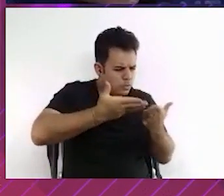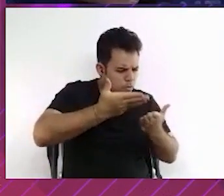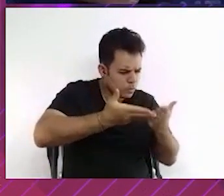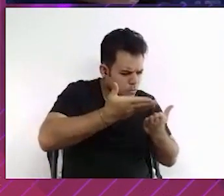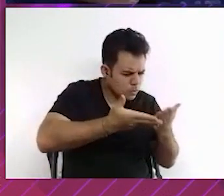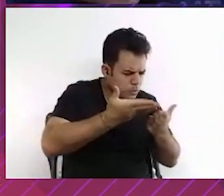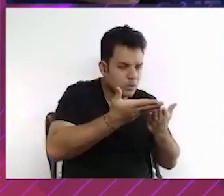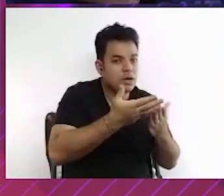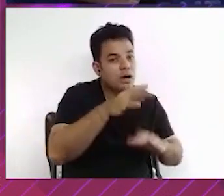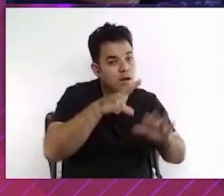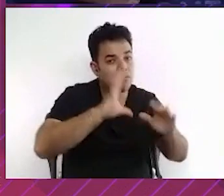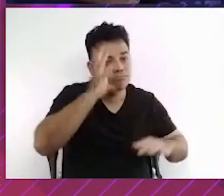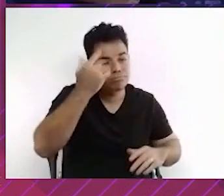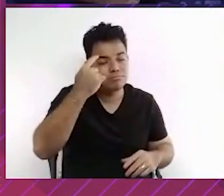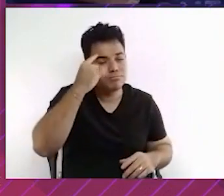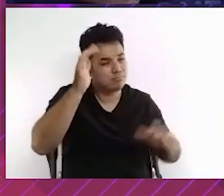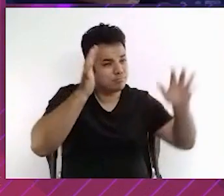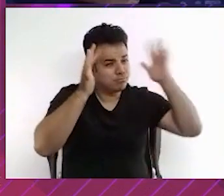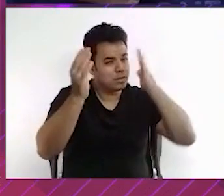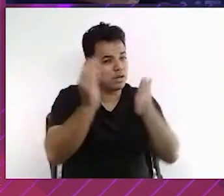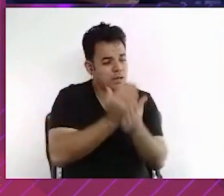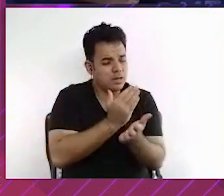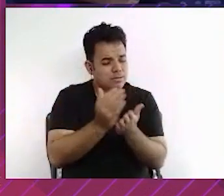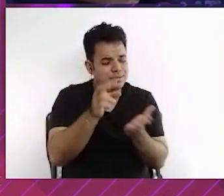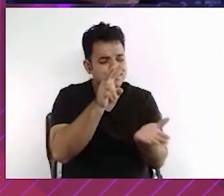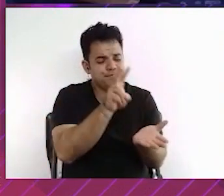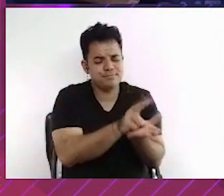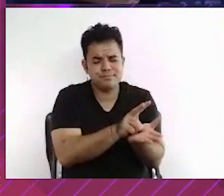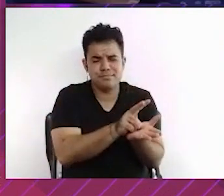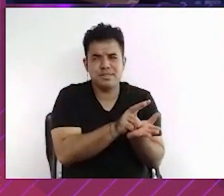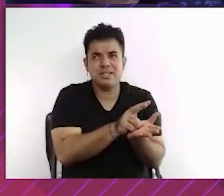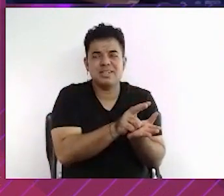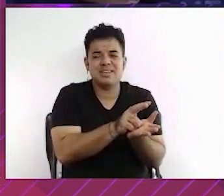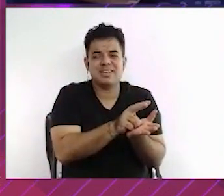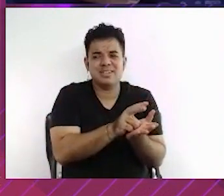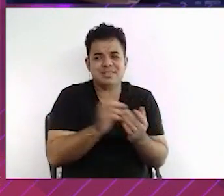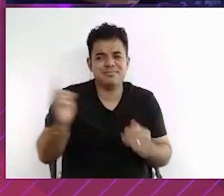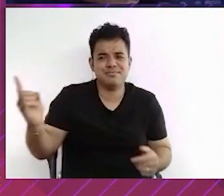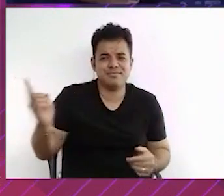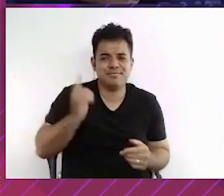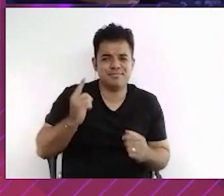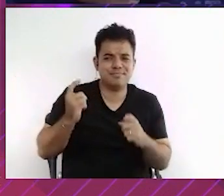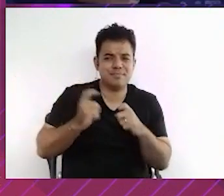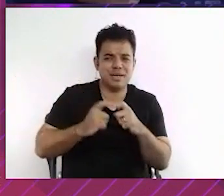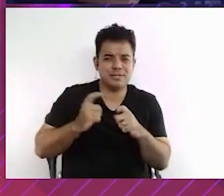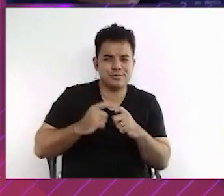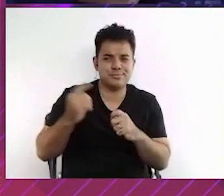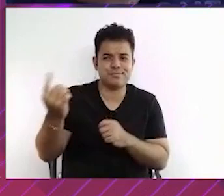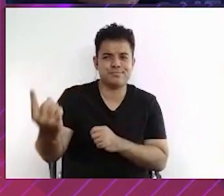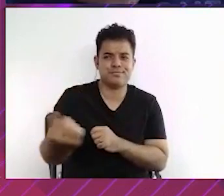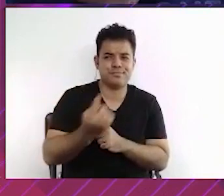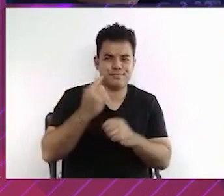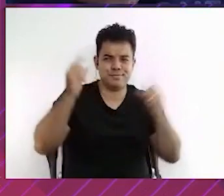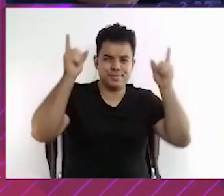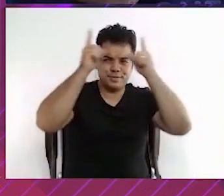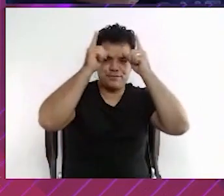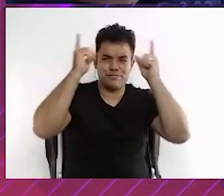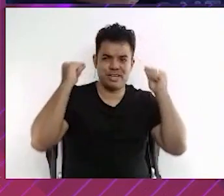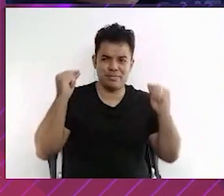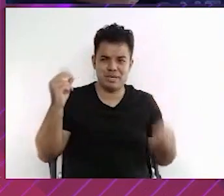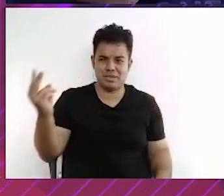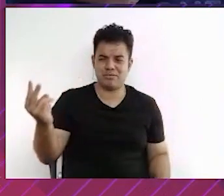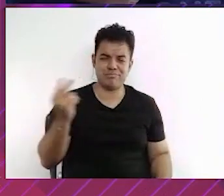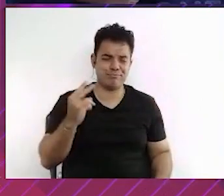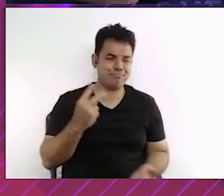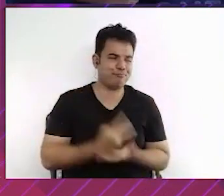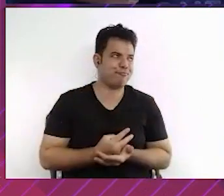lá internado, que só tem médico e enfermeiro. Mas na verdade, a maioria das